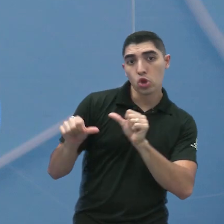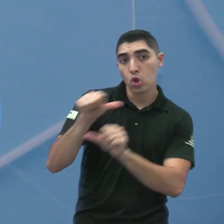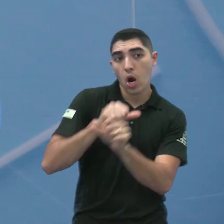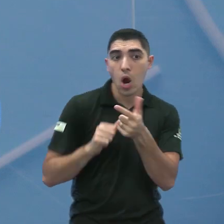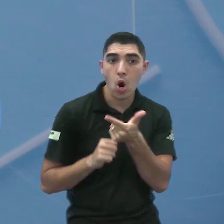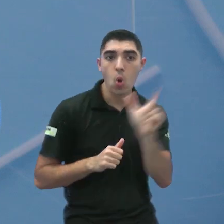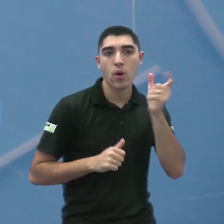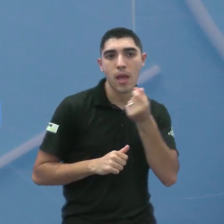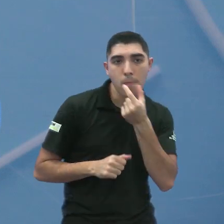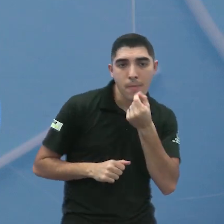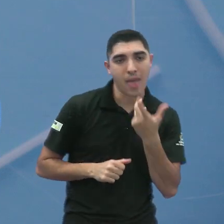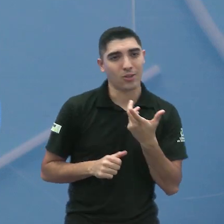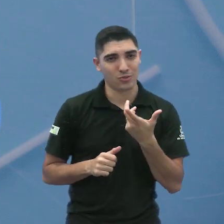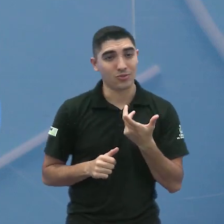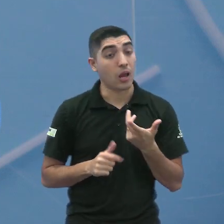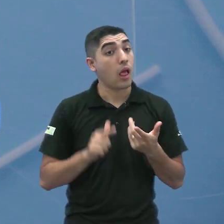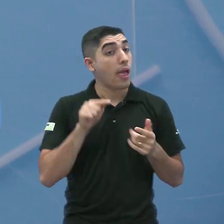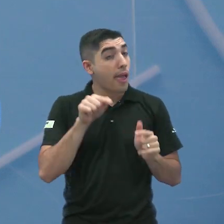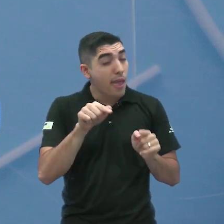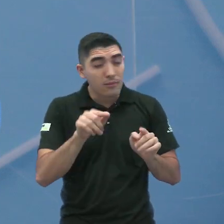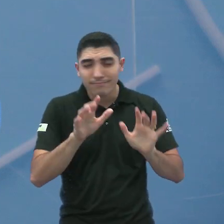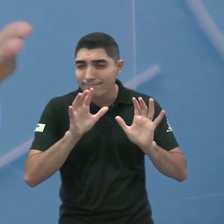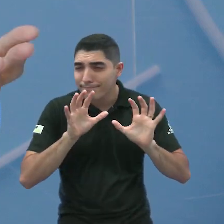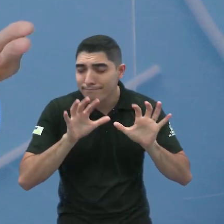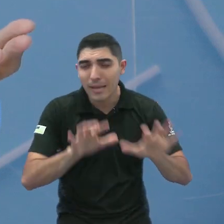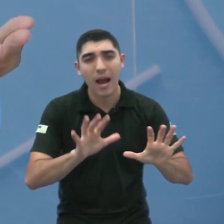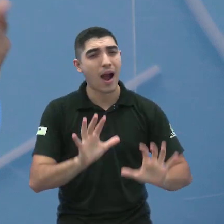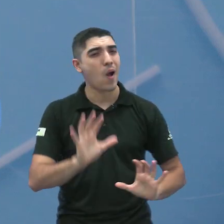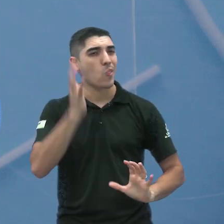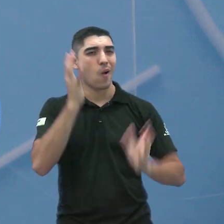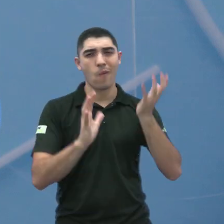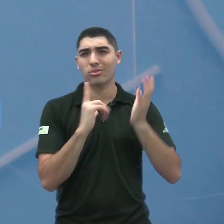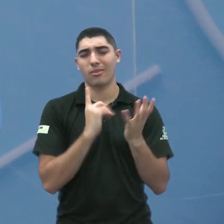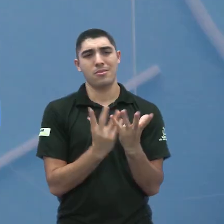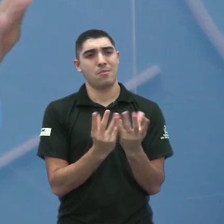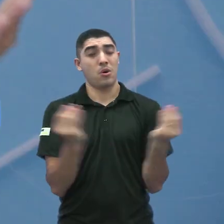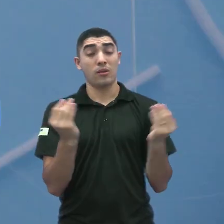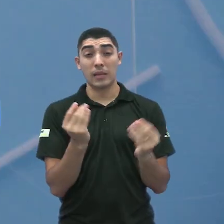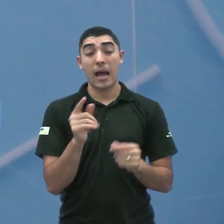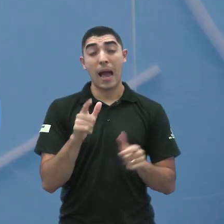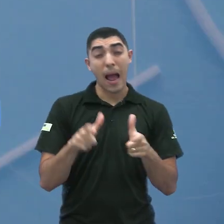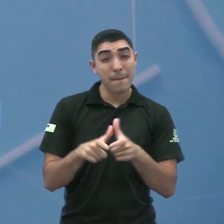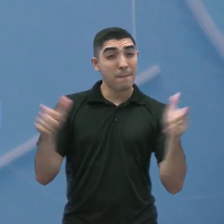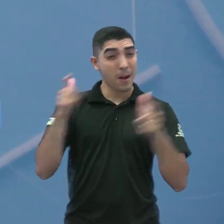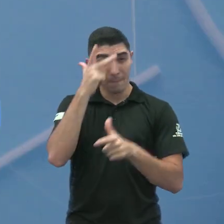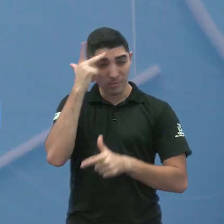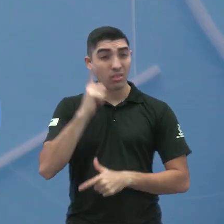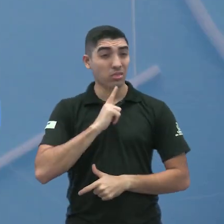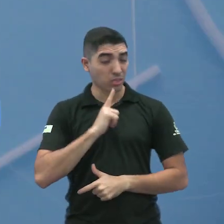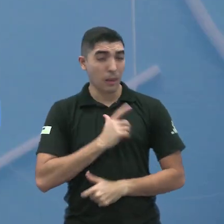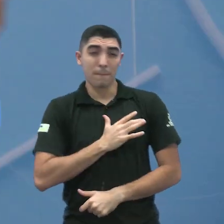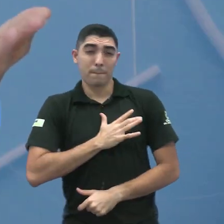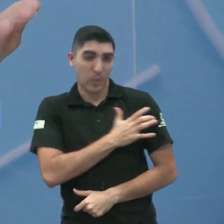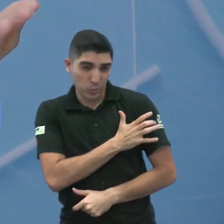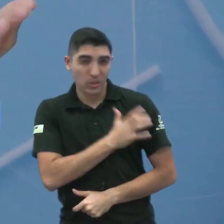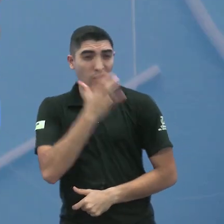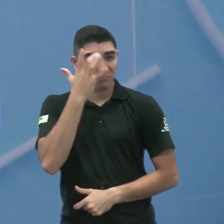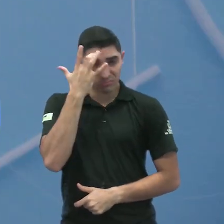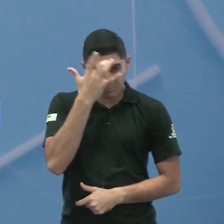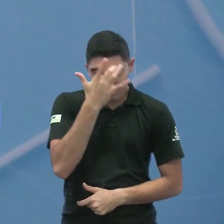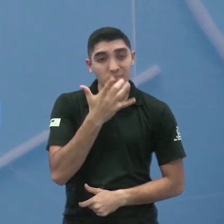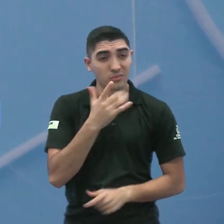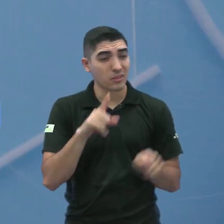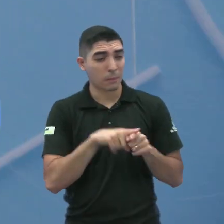trocar. Isso acontece muito, né? As pessoas terem um preconceito com a própria área de saúde mental e com o uso da